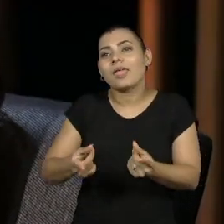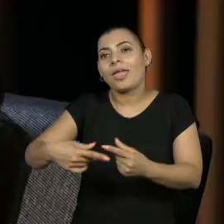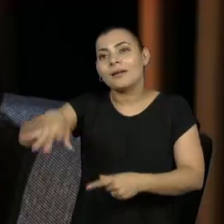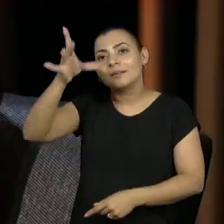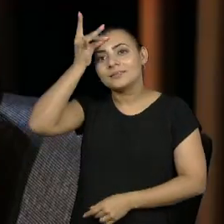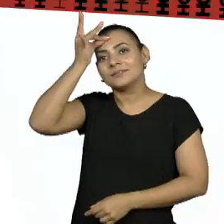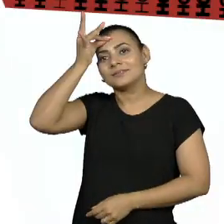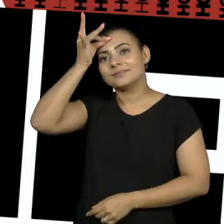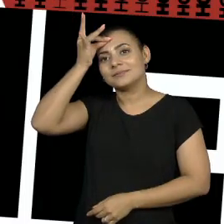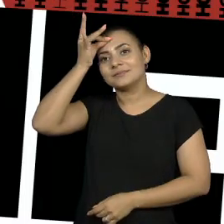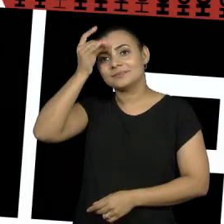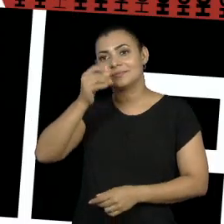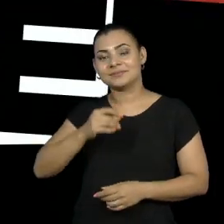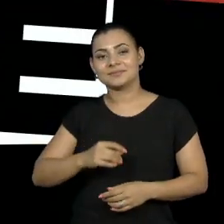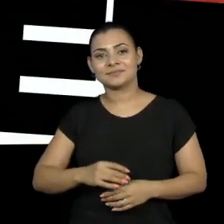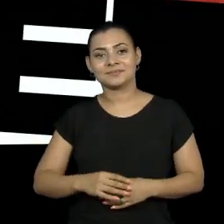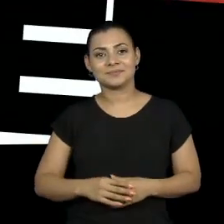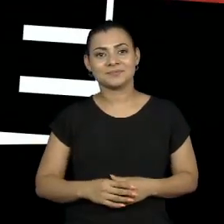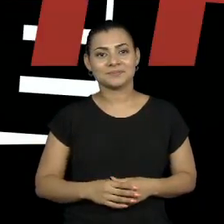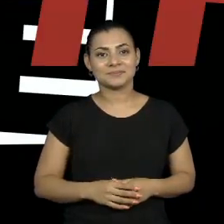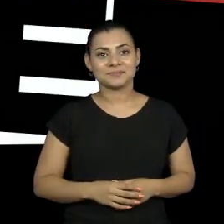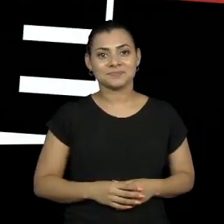memória e